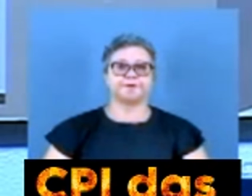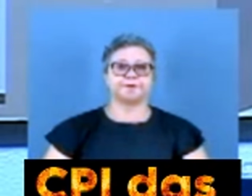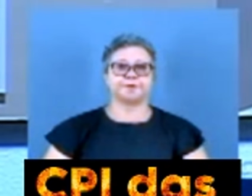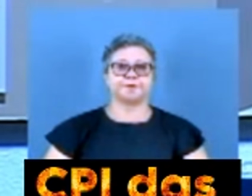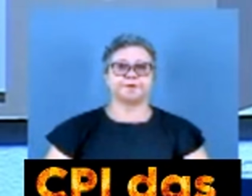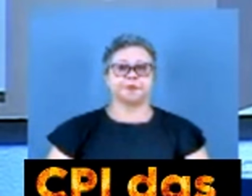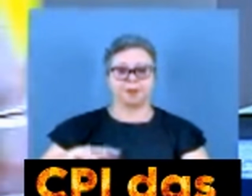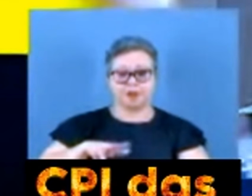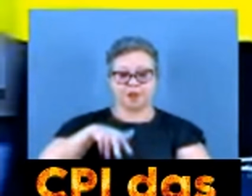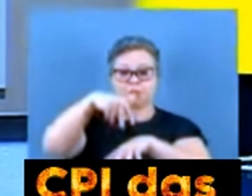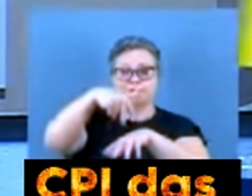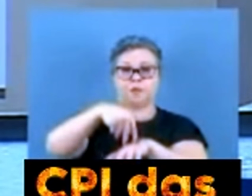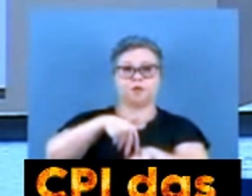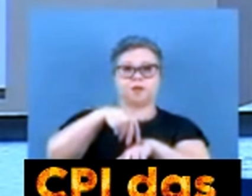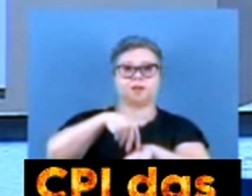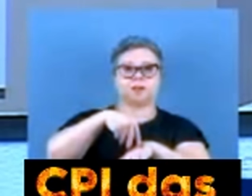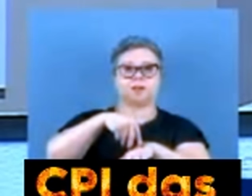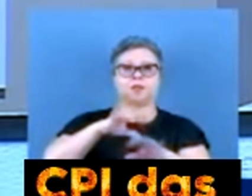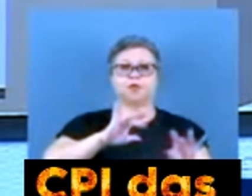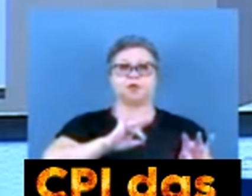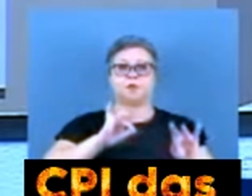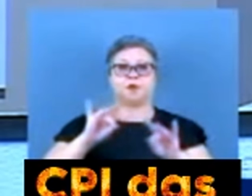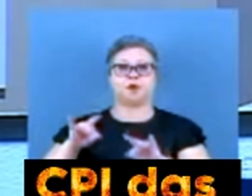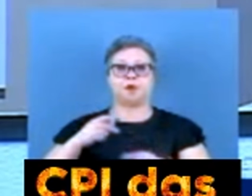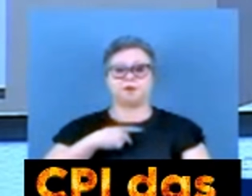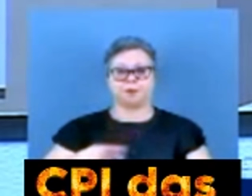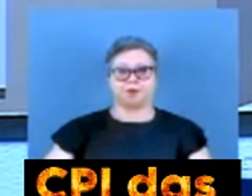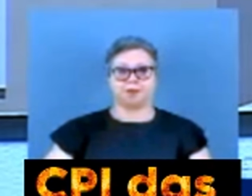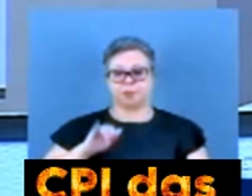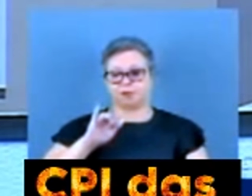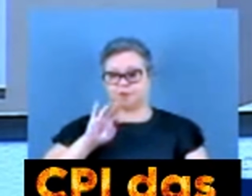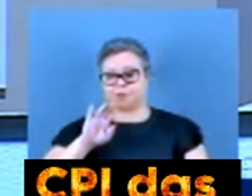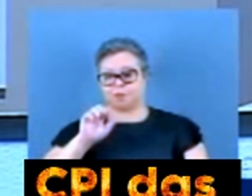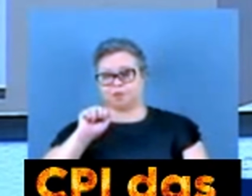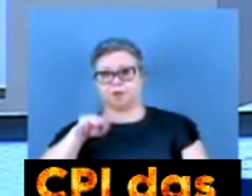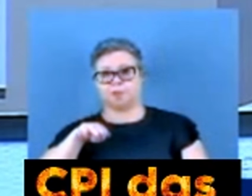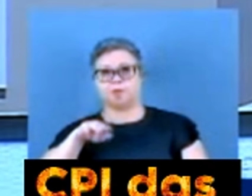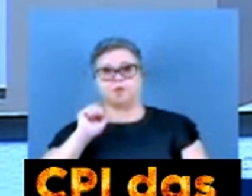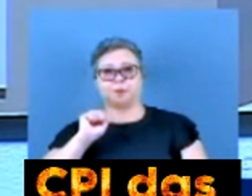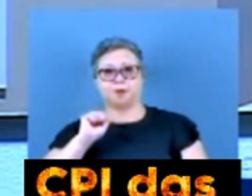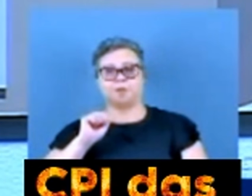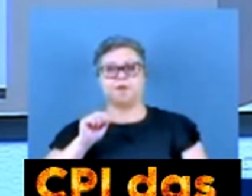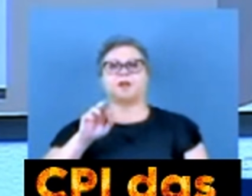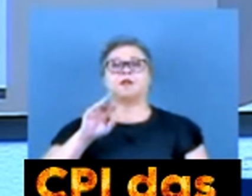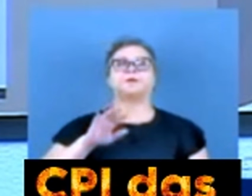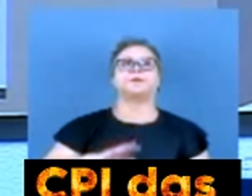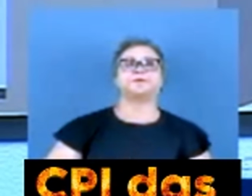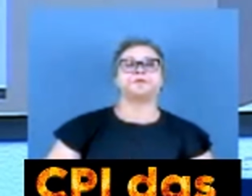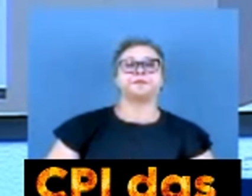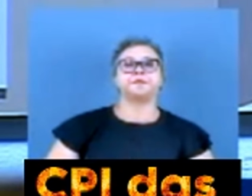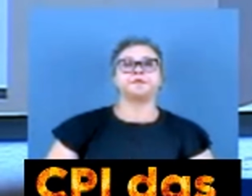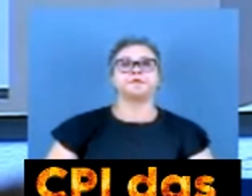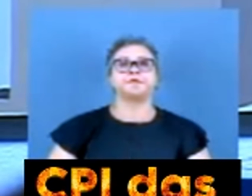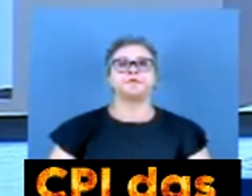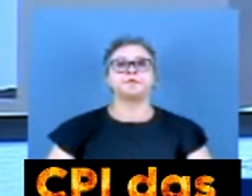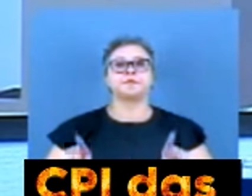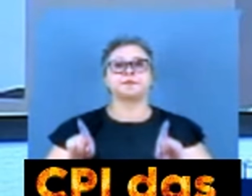Estou aqui acompanhada do presidente do IBAMA, Rodrigo Agostinho,